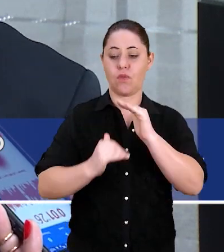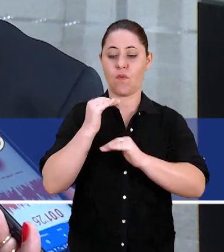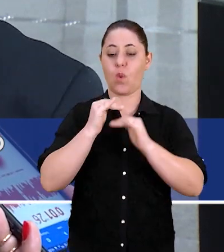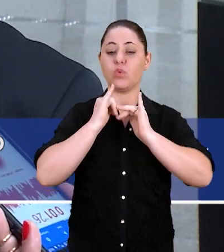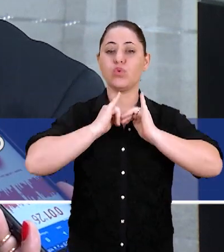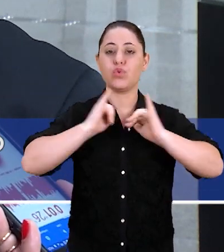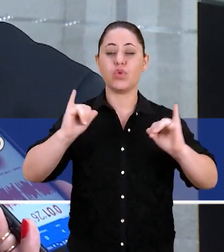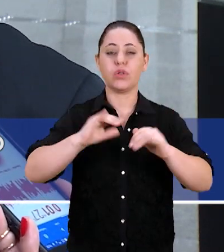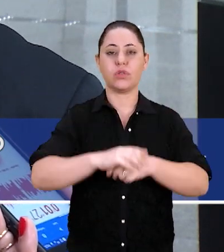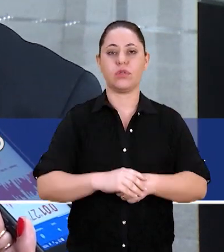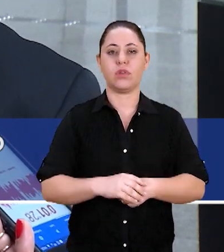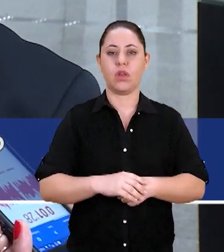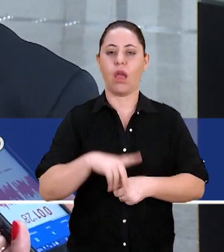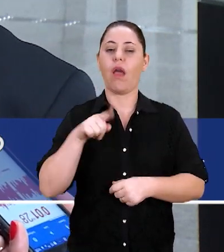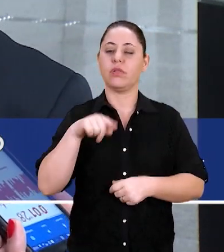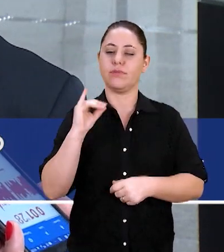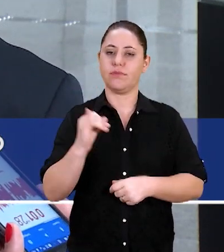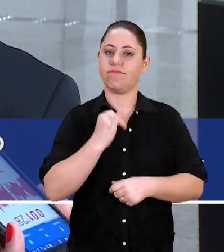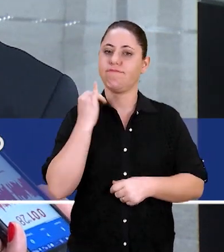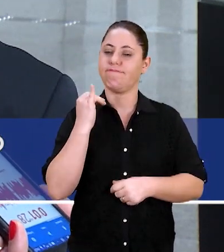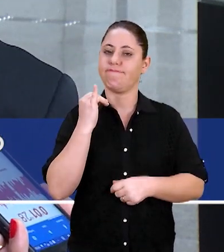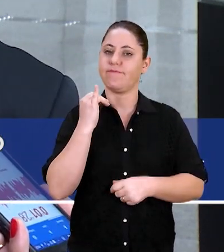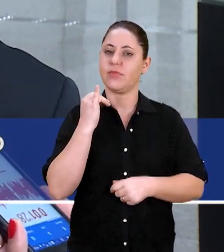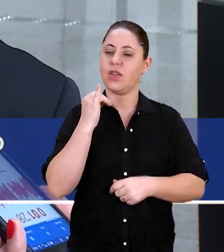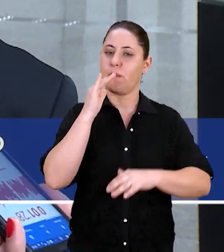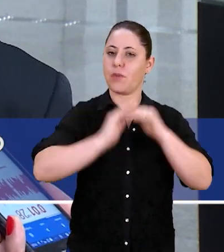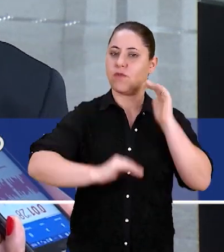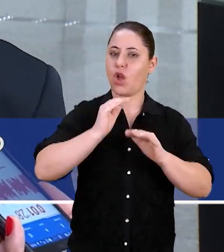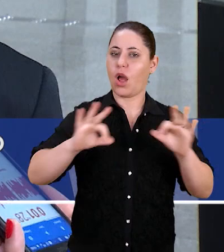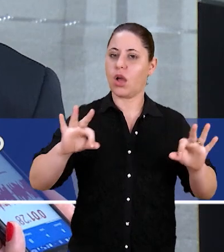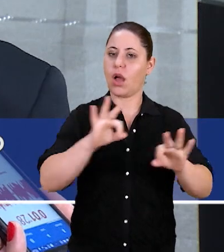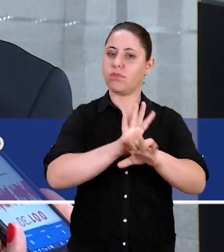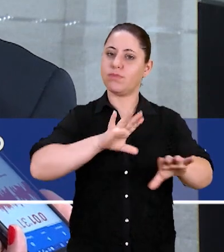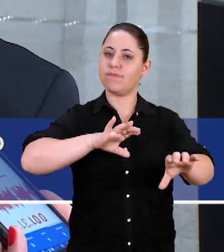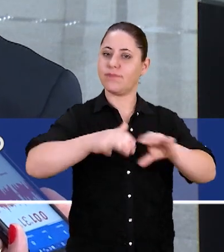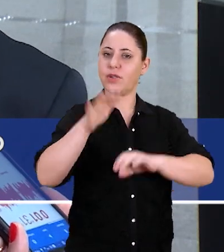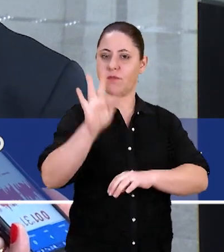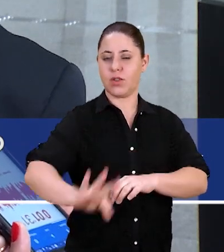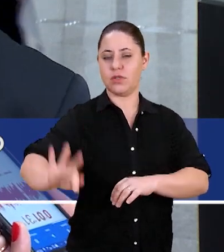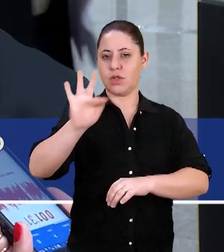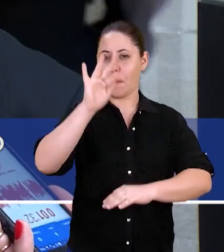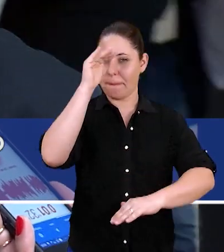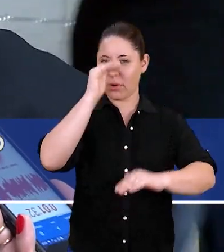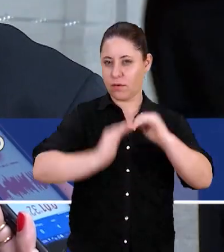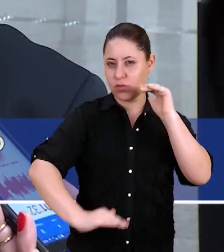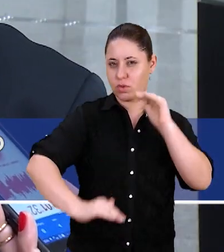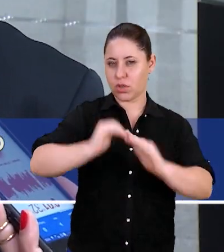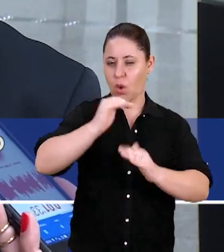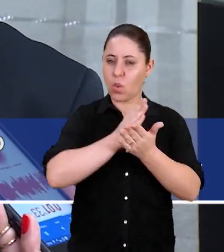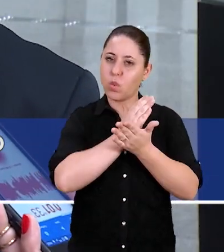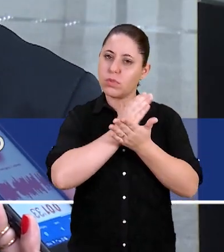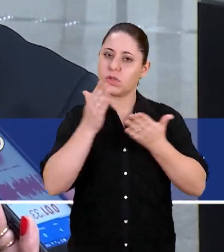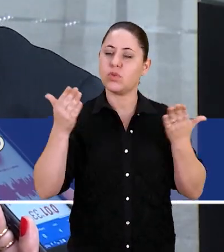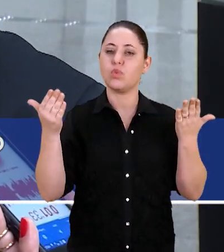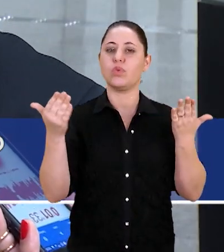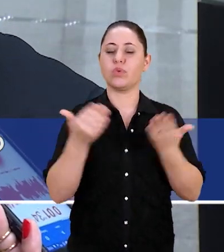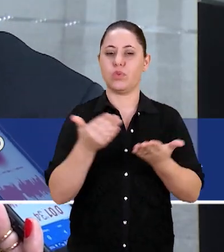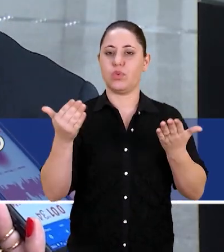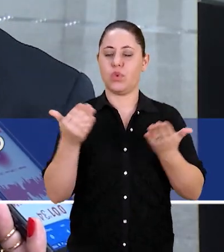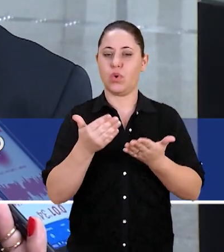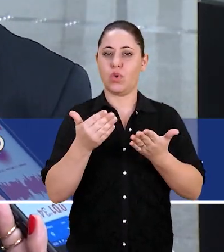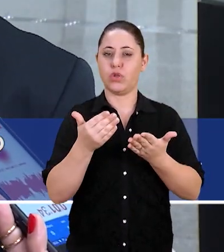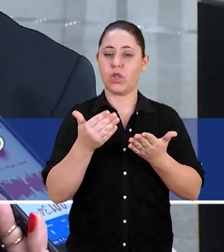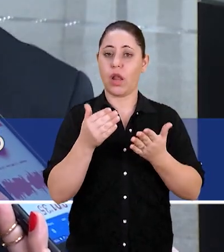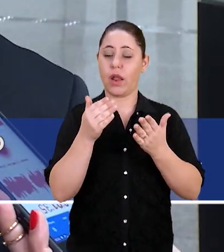o desenvolvimento do jornalismo? É importante que os profissionais que saem das universidades, isso é fato, os profissionais que estão hoje no